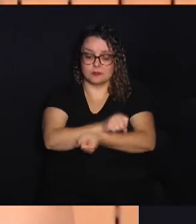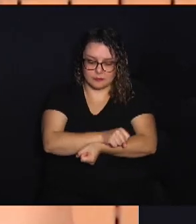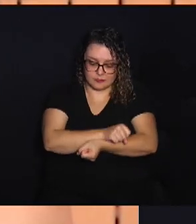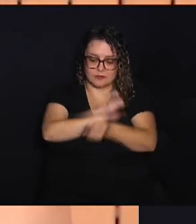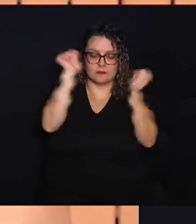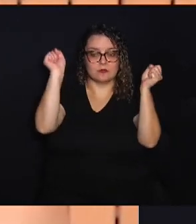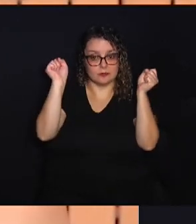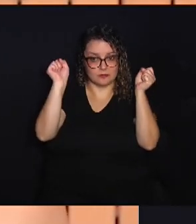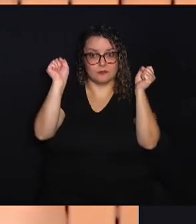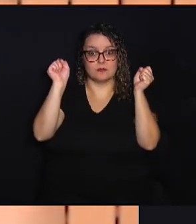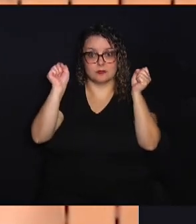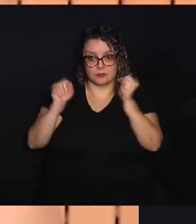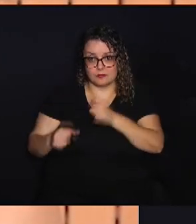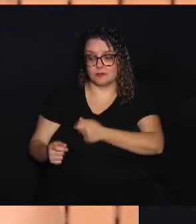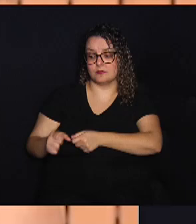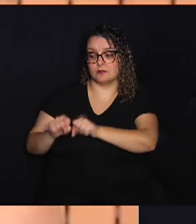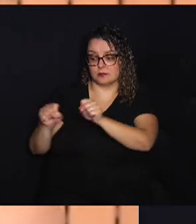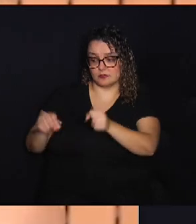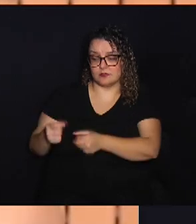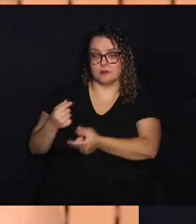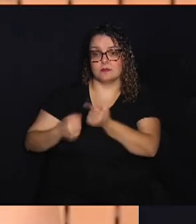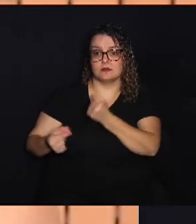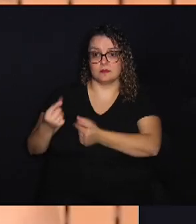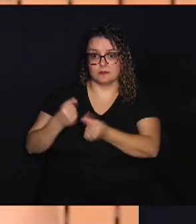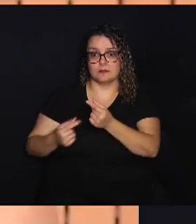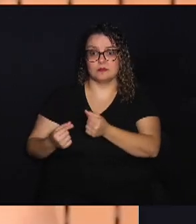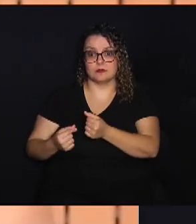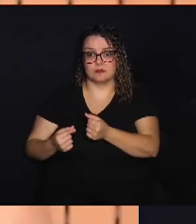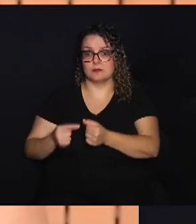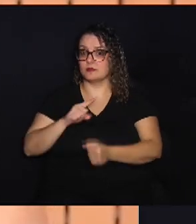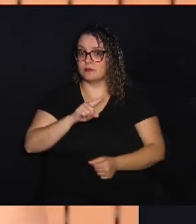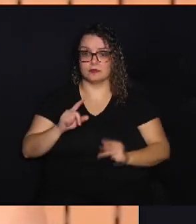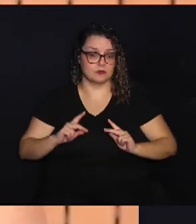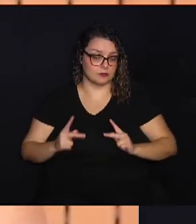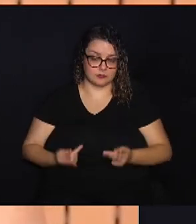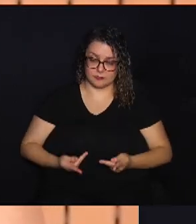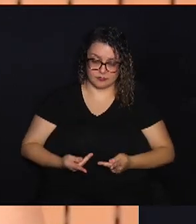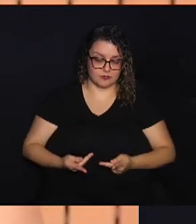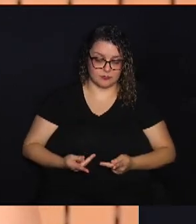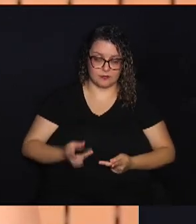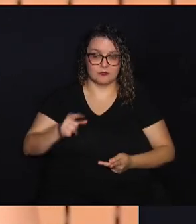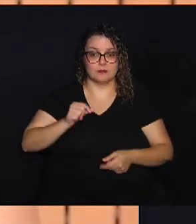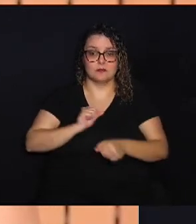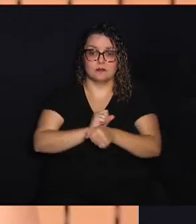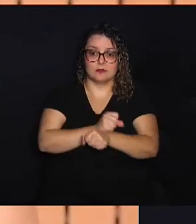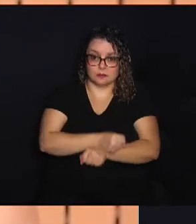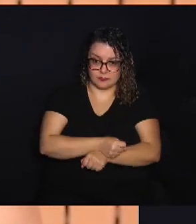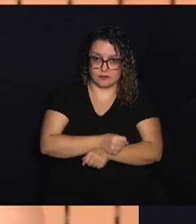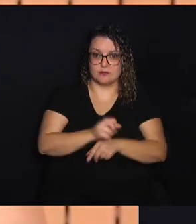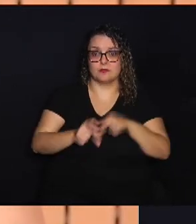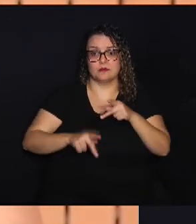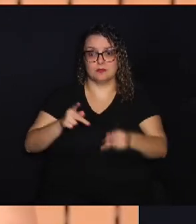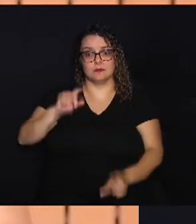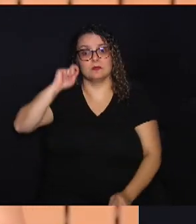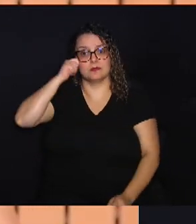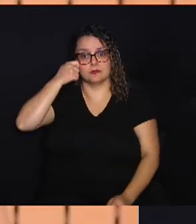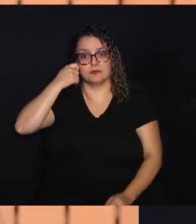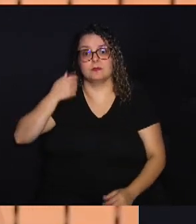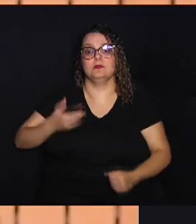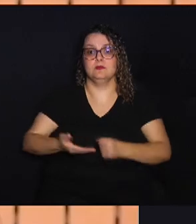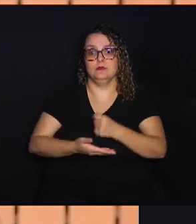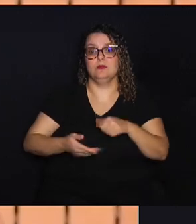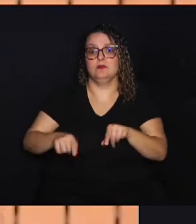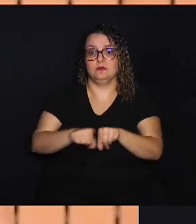sistema econômico desumano, que foi a escravização do povo negro, e que dá base,